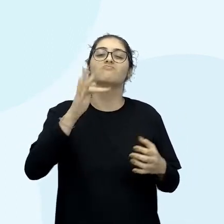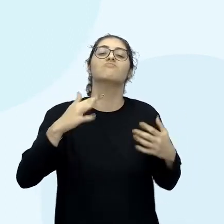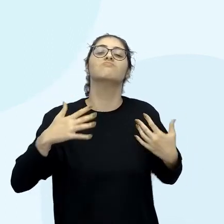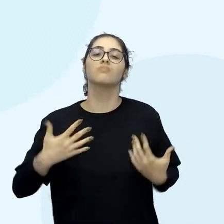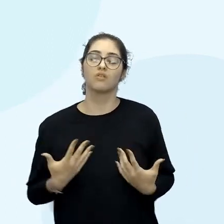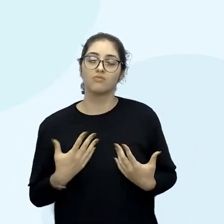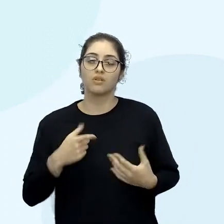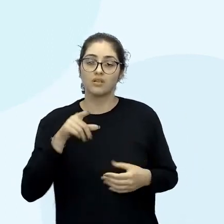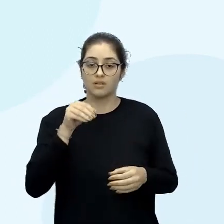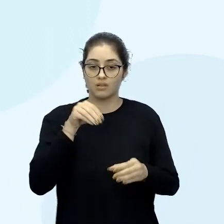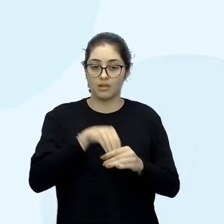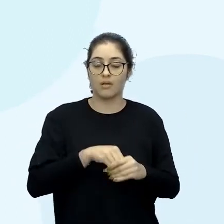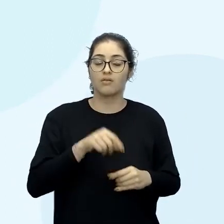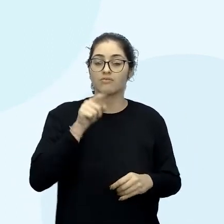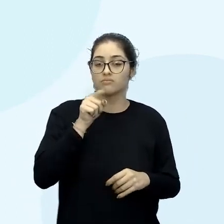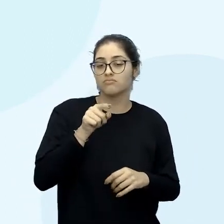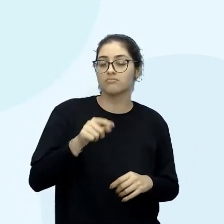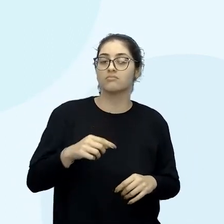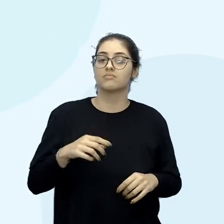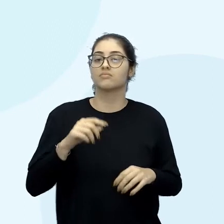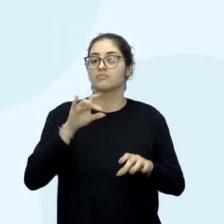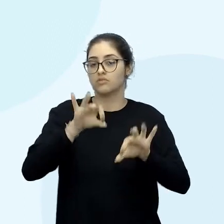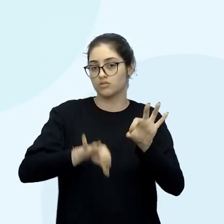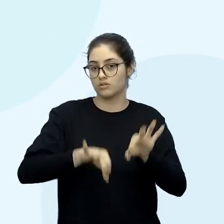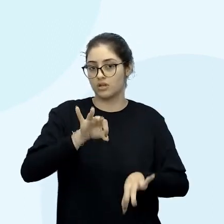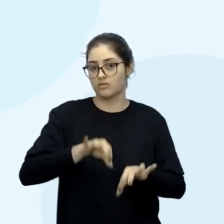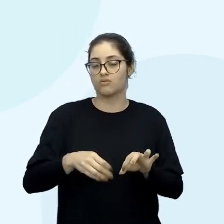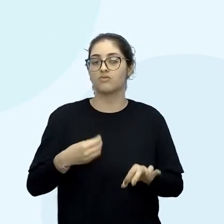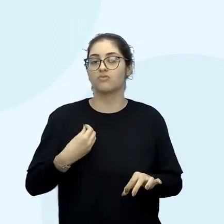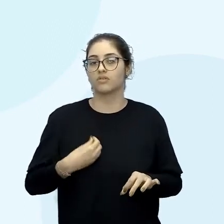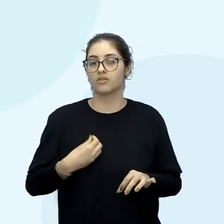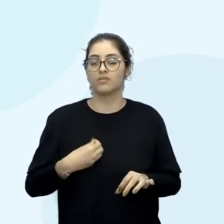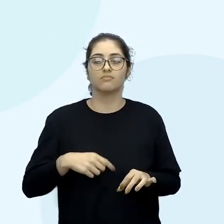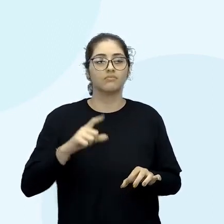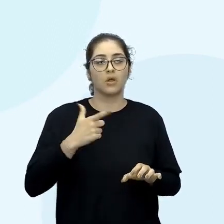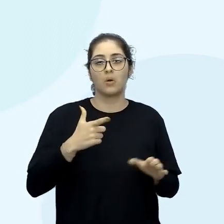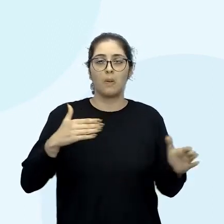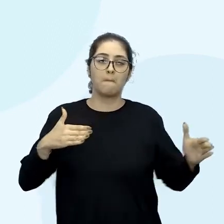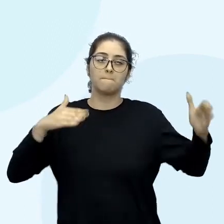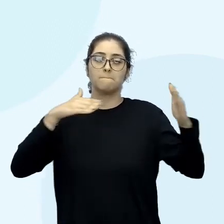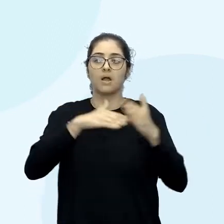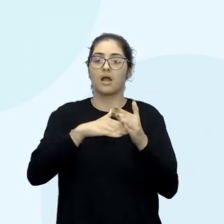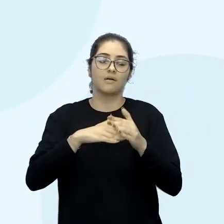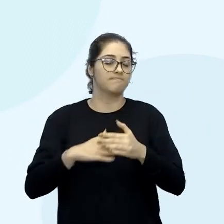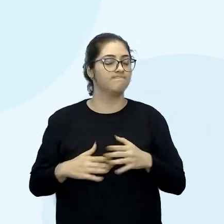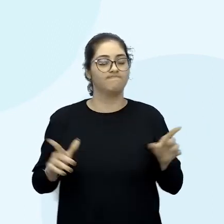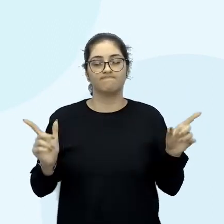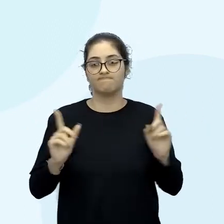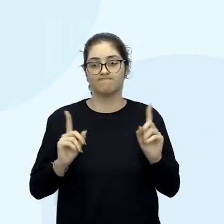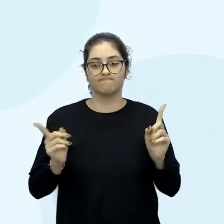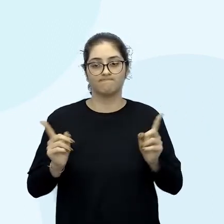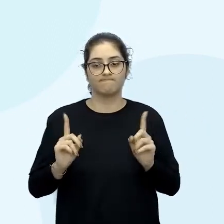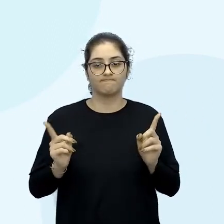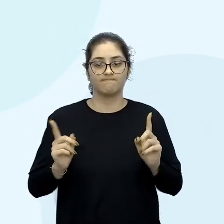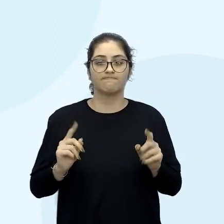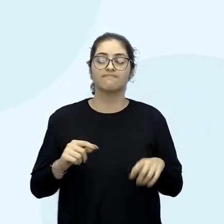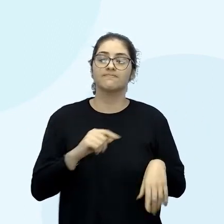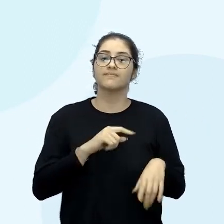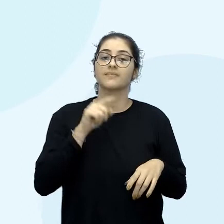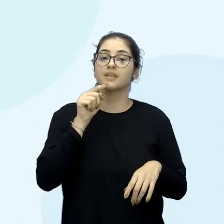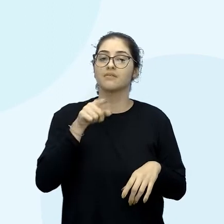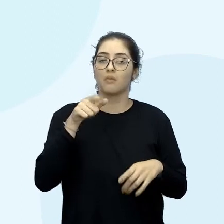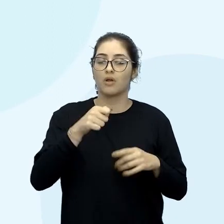de vida? Então, lembrando aqui, o sonho não tem limite. É nessa etapa aí, né, Pro, que eu posso sonhar que eu vou